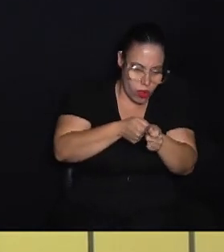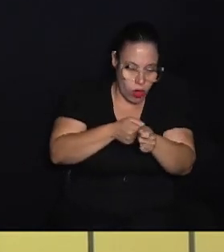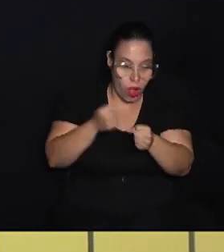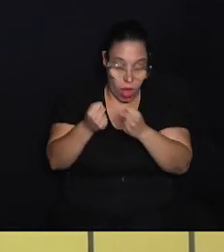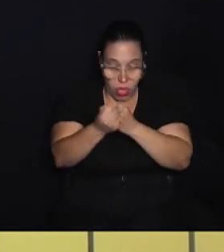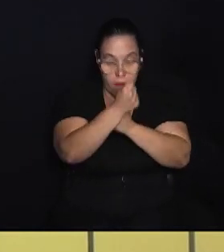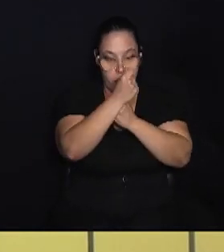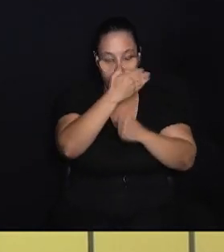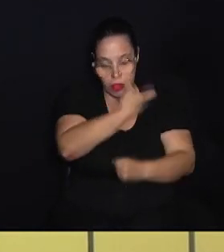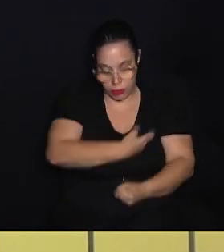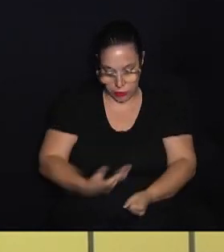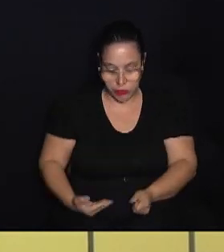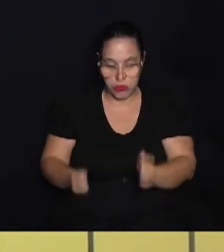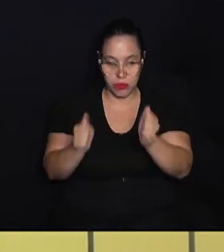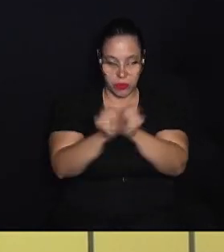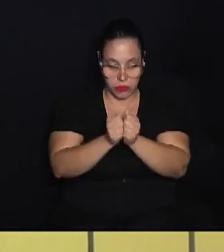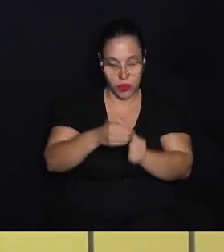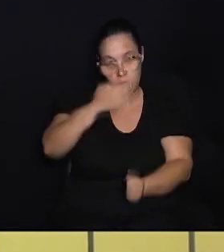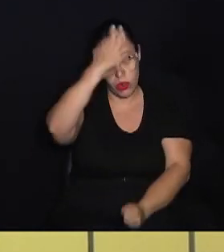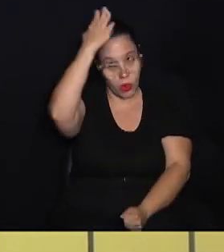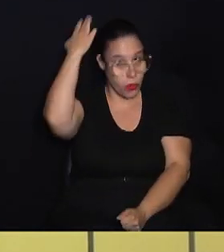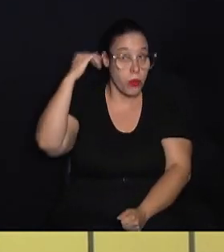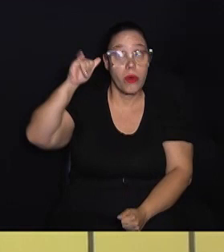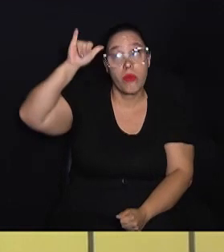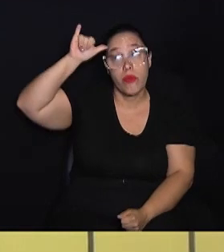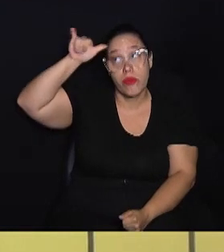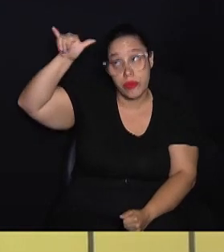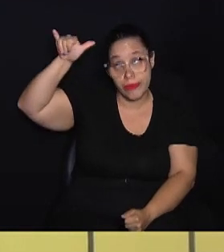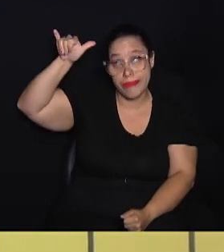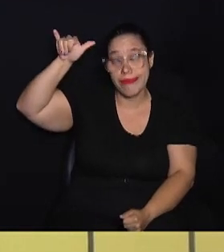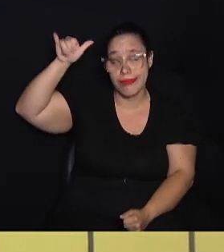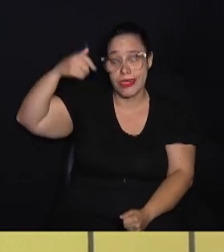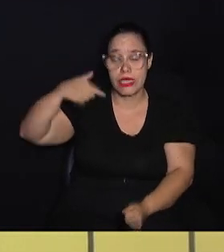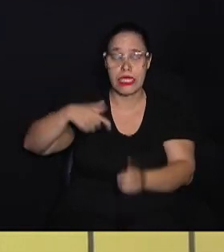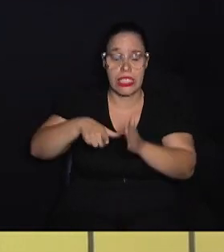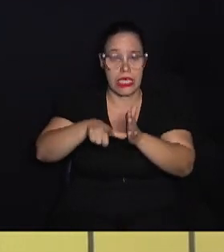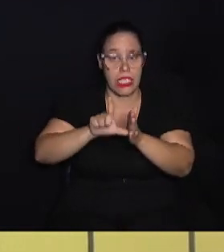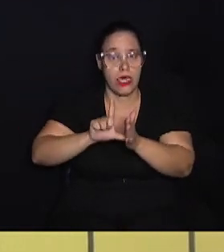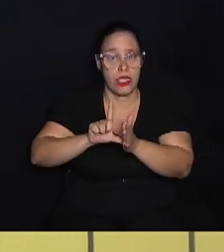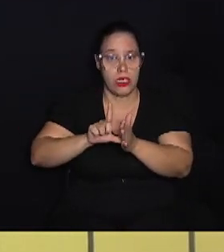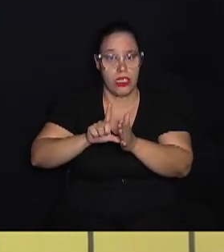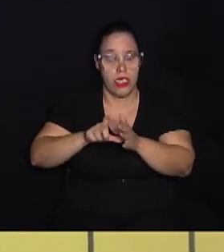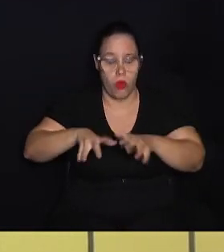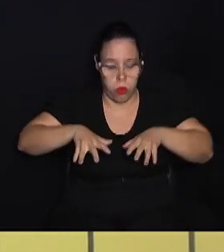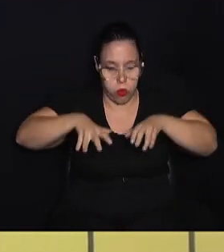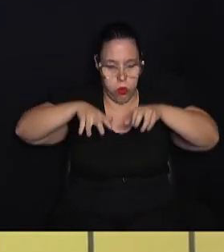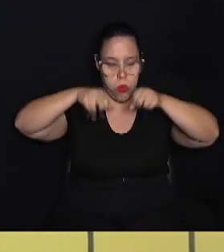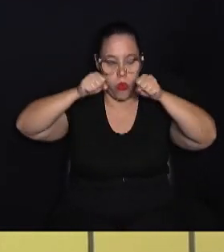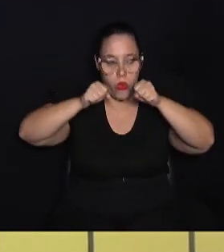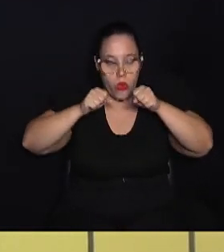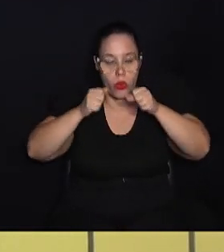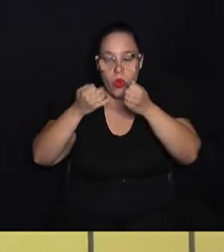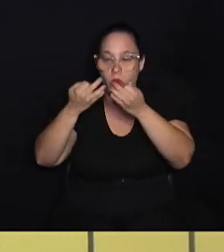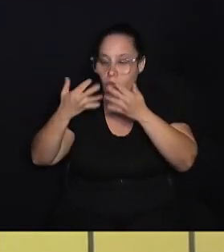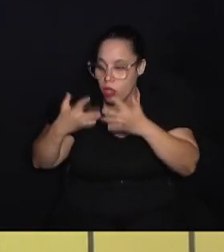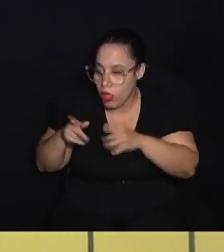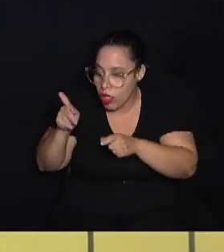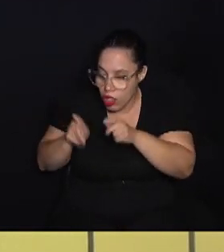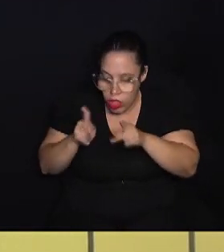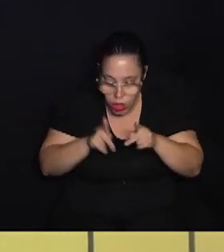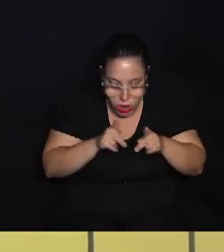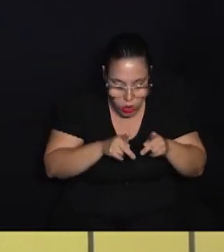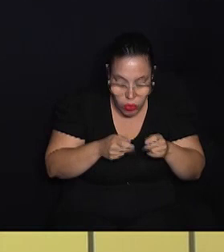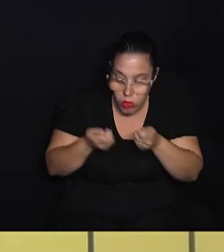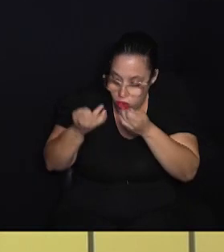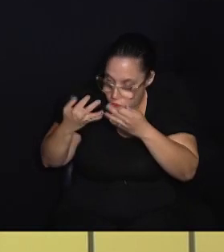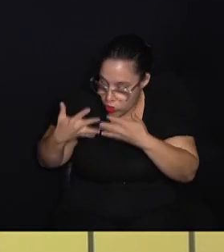Corpo de Bombeiros é a parte prevencionista, né? Que ela ocorre, na verdade, antes da estiagem, que é a questão de orientar os proprietários, a população,